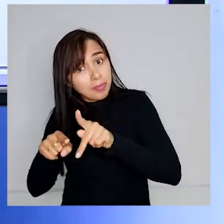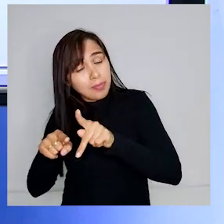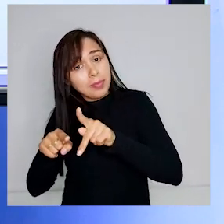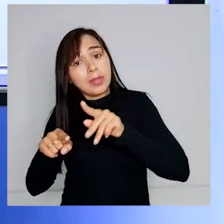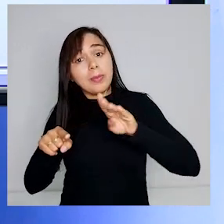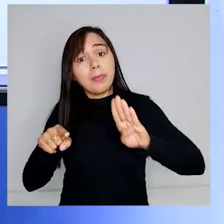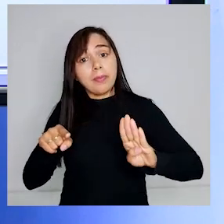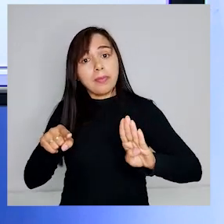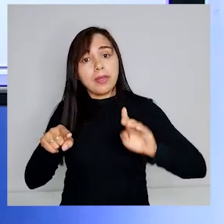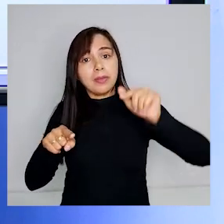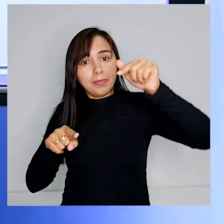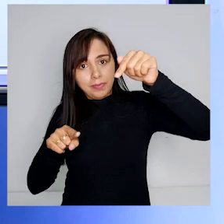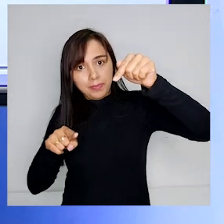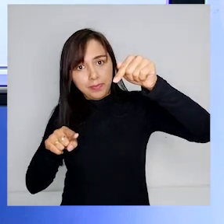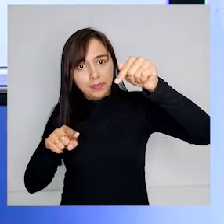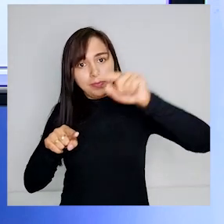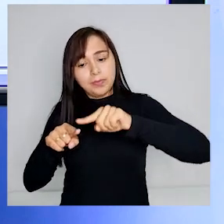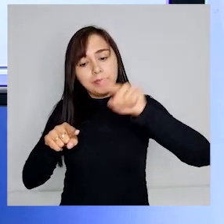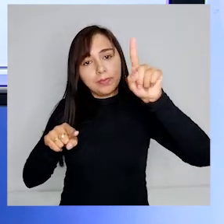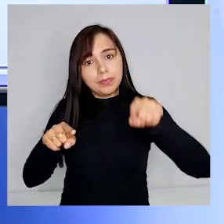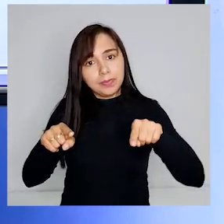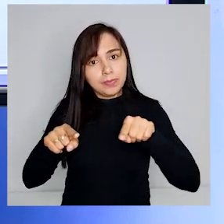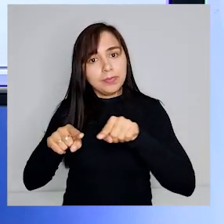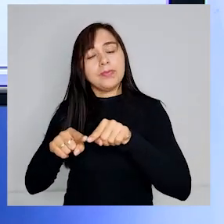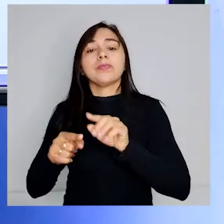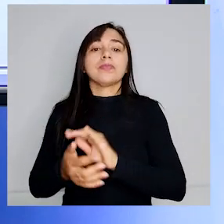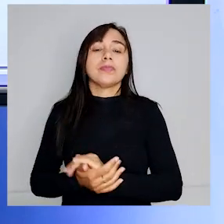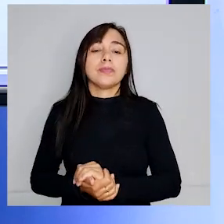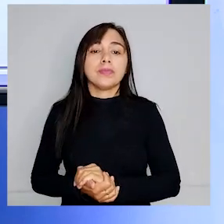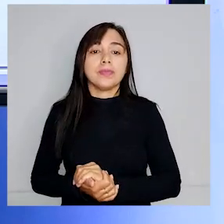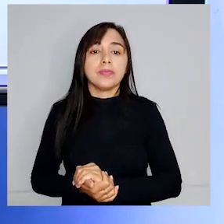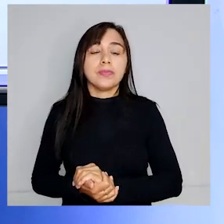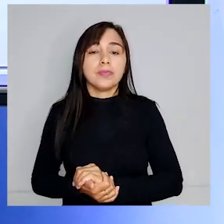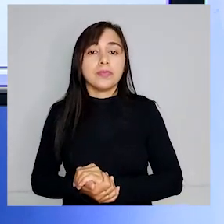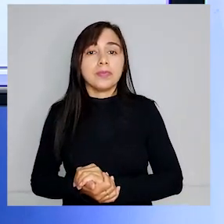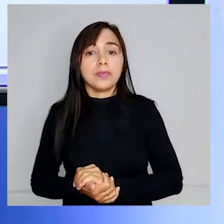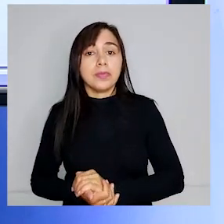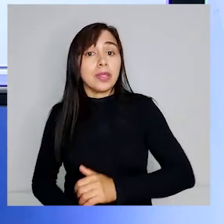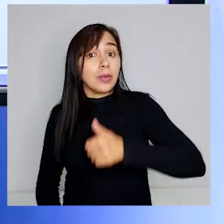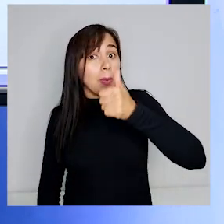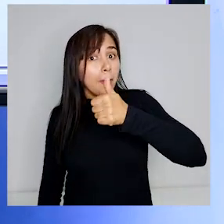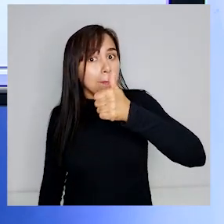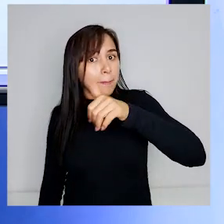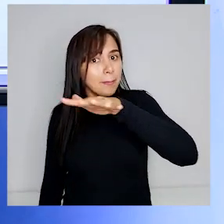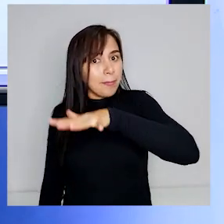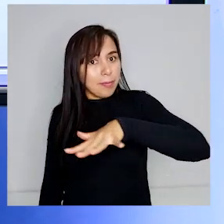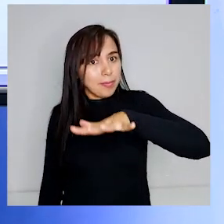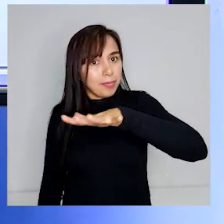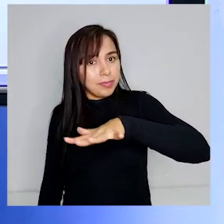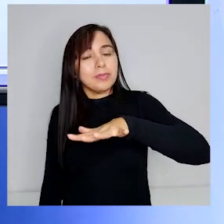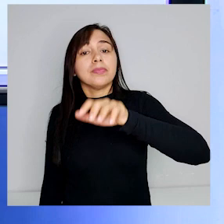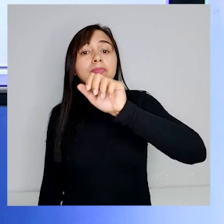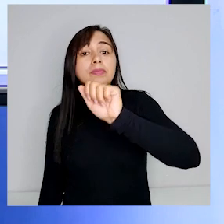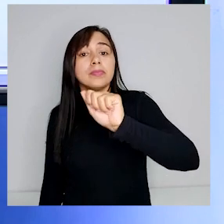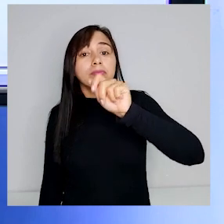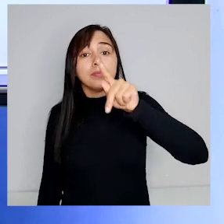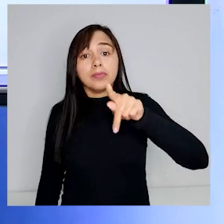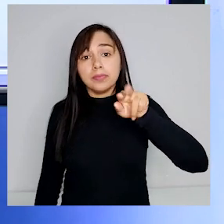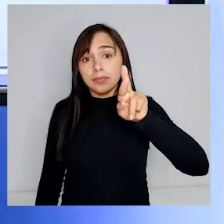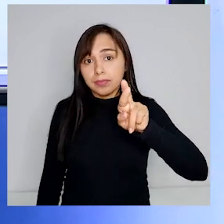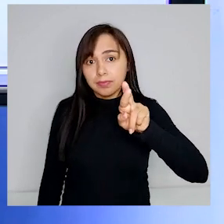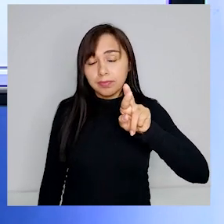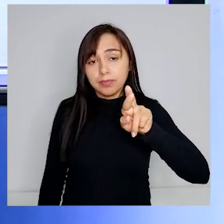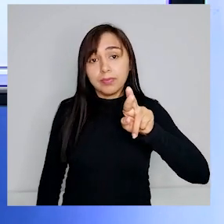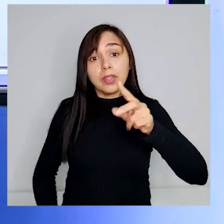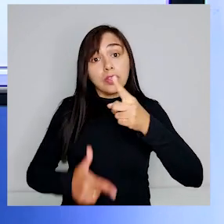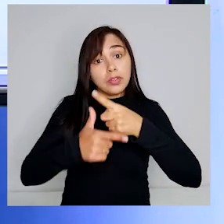PBQ. Então é isso que ele quer, sendo APR referente à área do triângulo APR e PBQ referente à